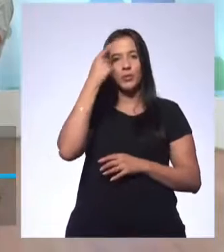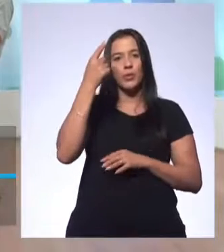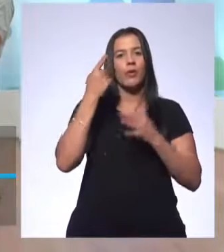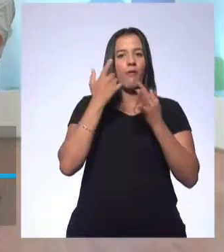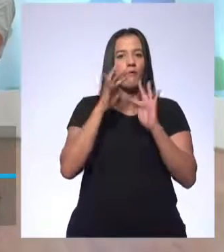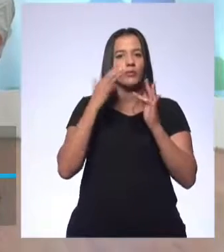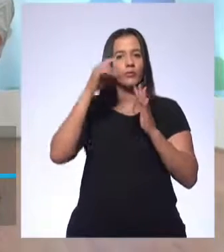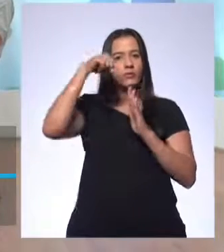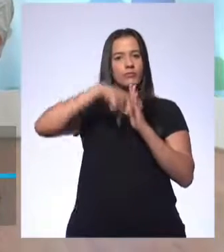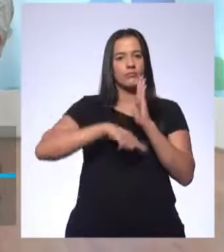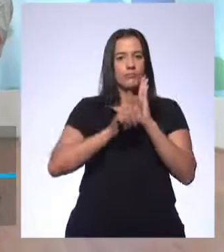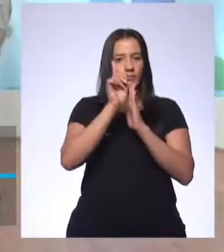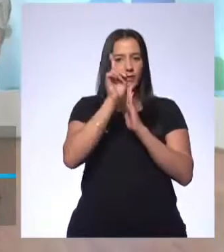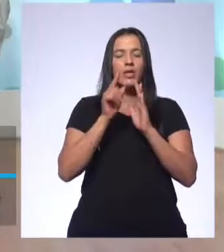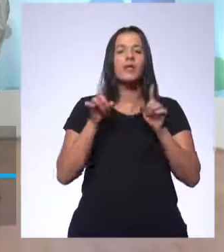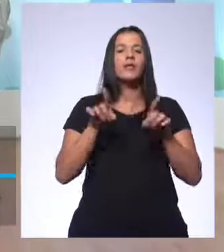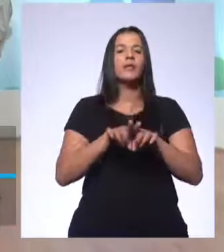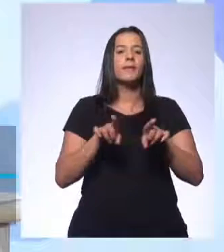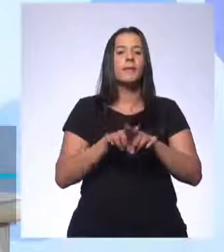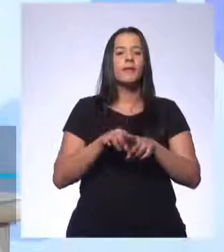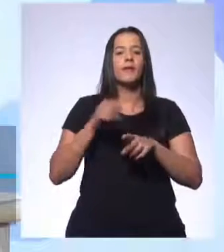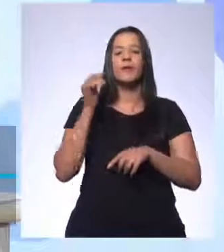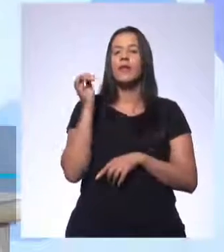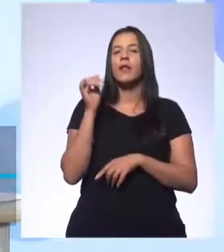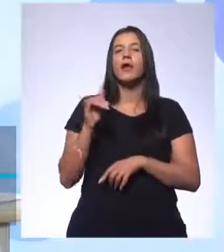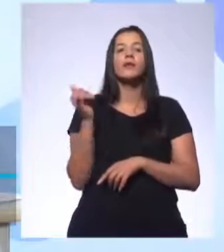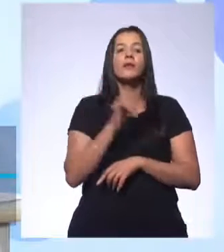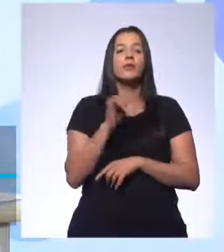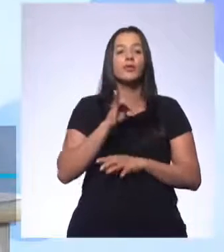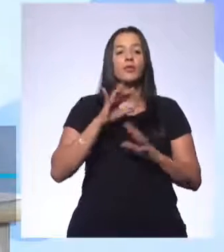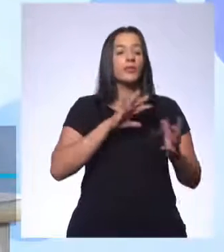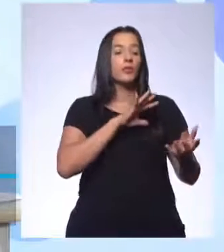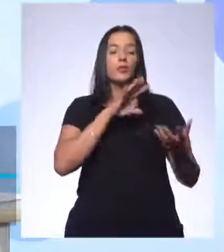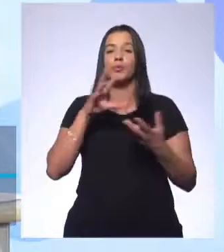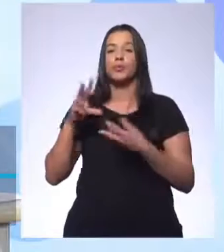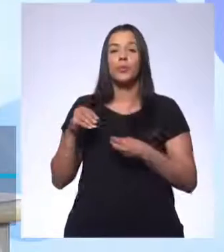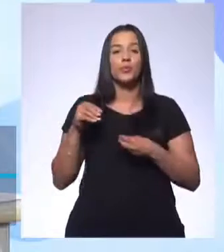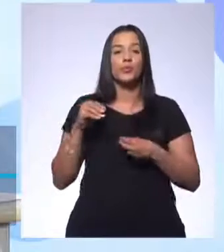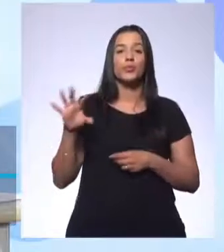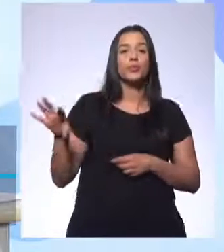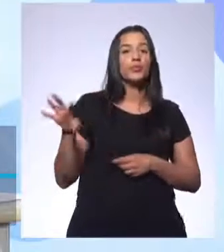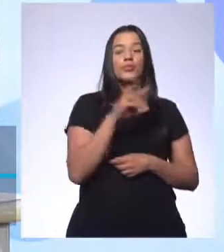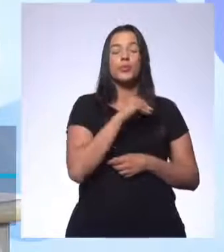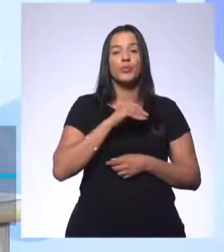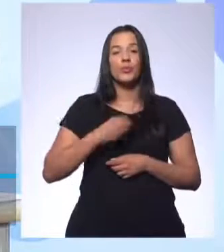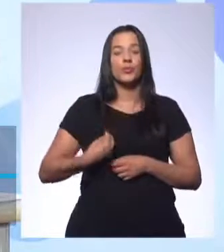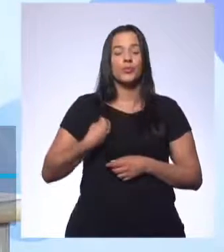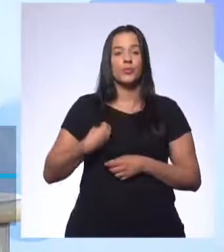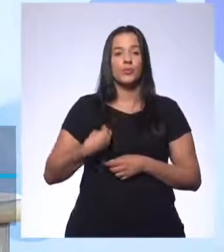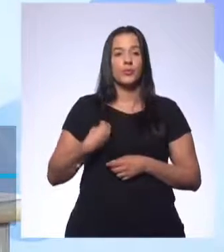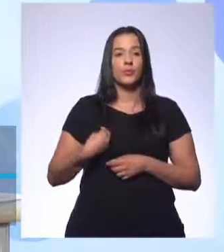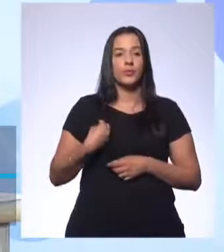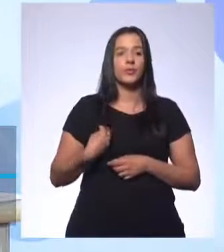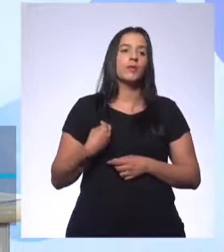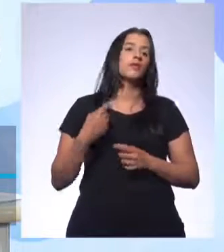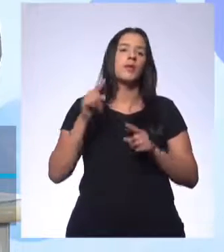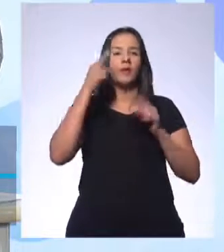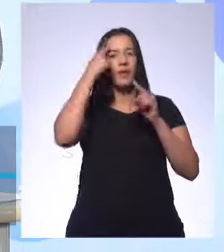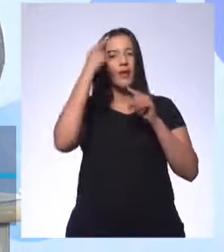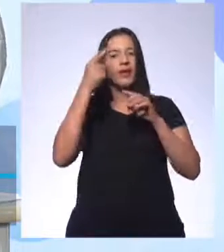além. Se você pensar na questão da fotossíntese, é energia para todos os seres vivos. Né? Exatamente. Se você lembrar a cadeia ali